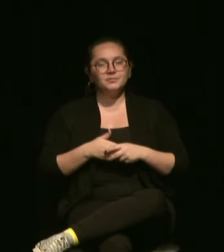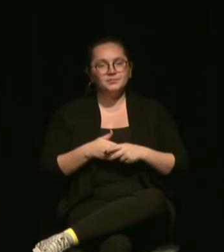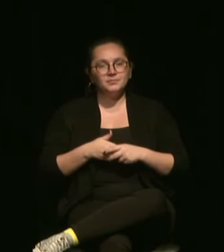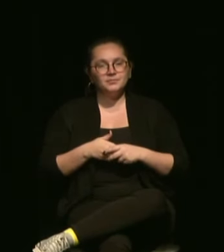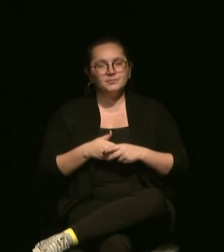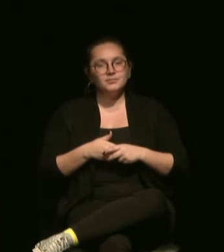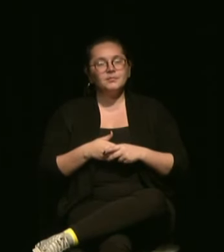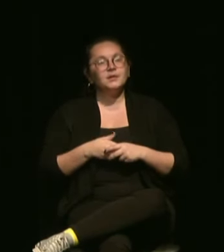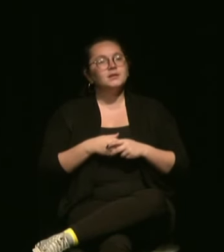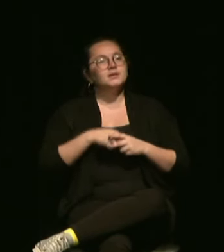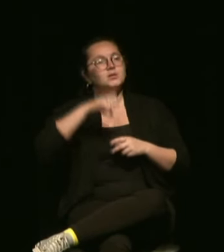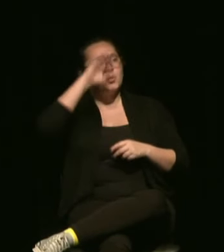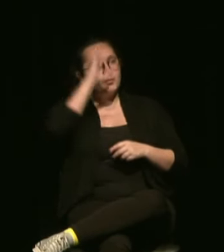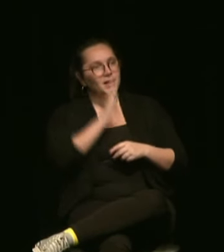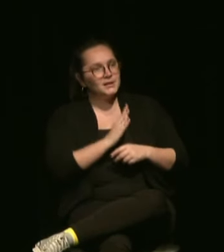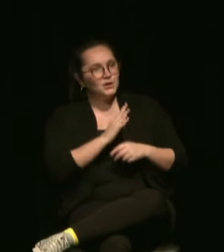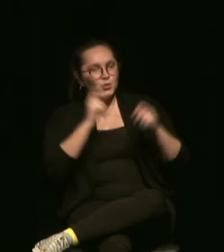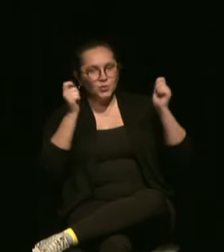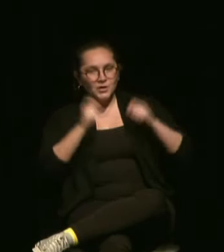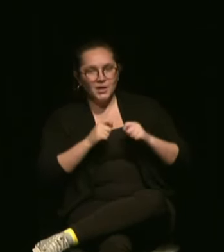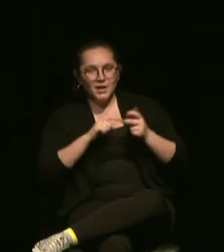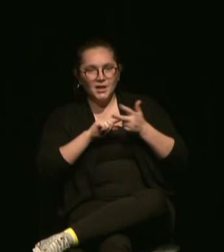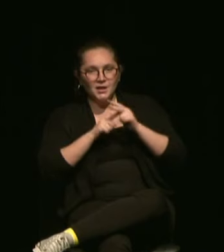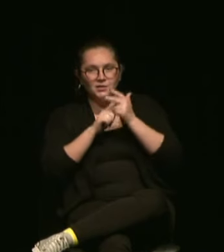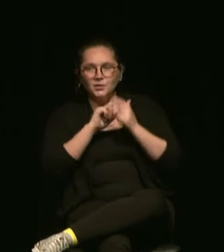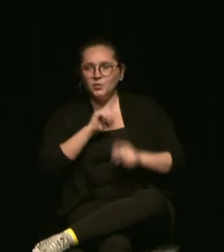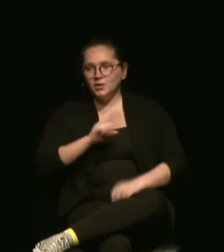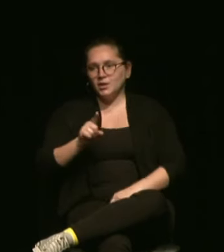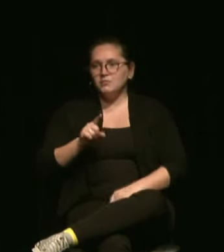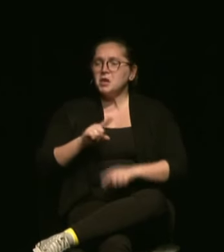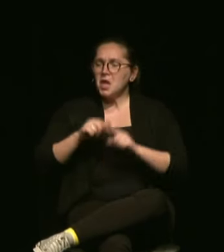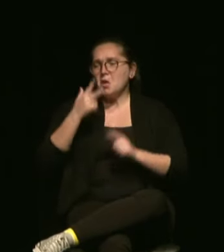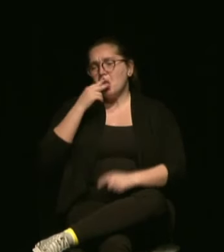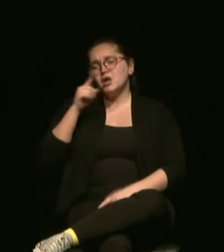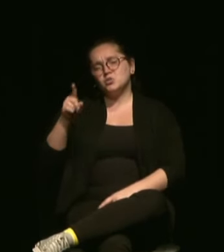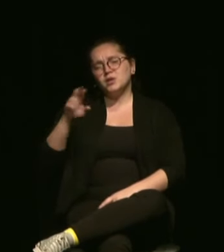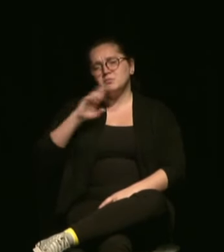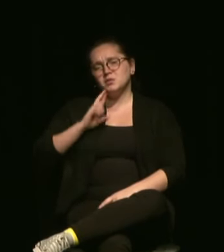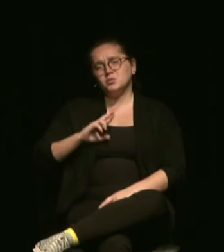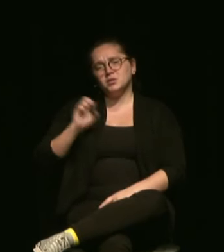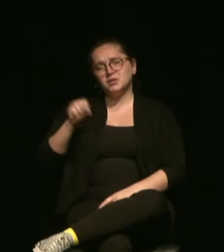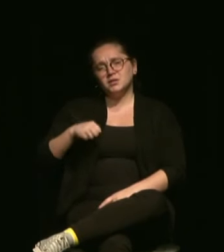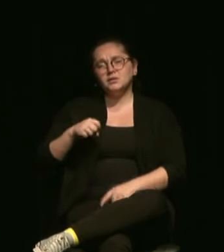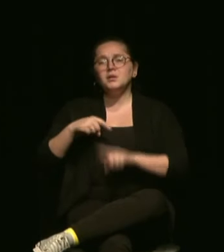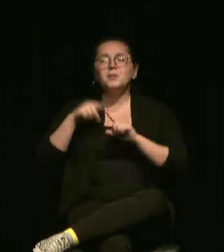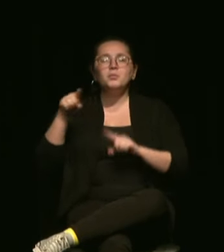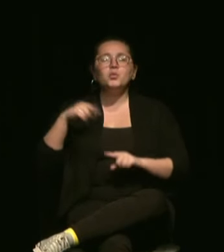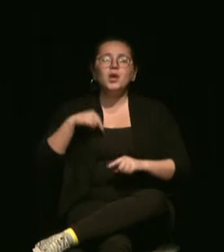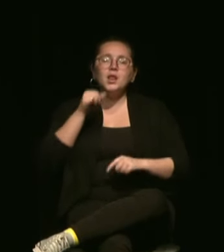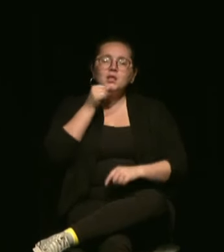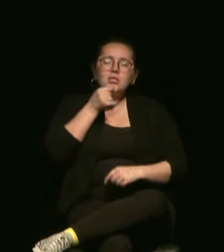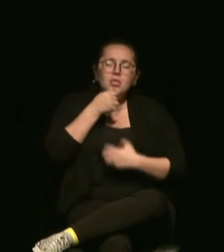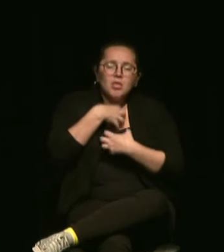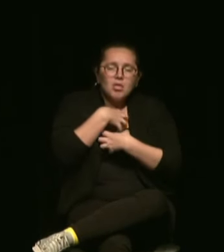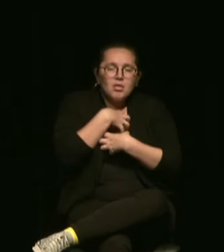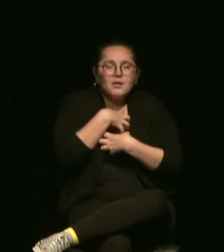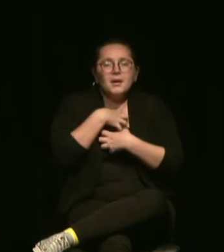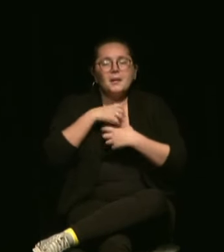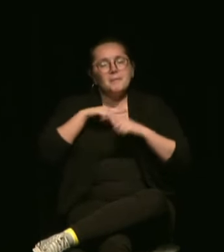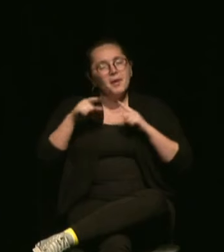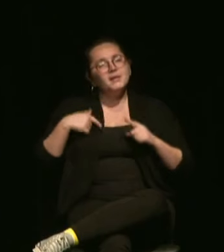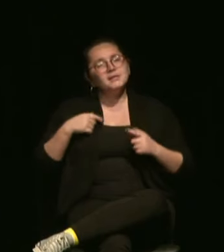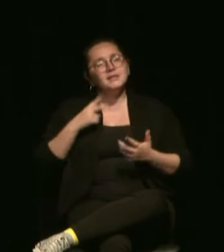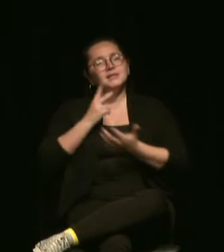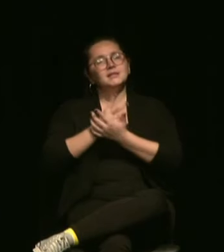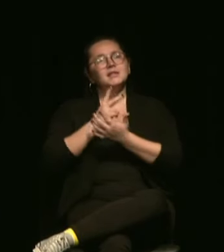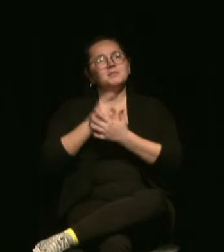sobre se o Brasil tem jeito ou não tem jeito, né? Ele provavelmente diria que sim, que tem, né? Porque apesar dele ser um melancólico extraordinário, ele estava